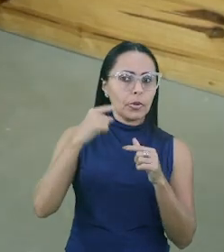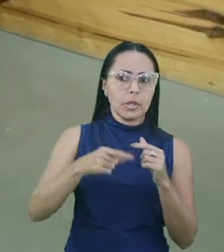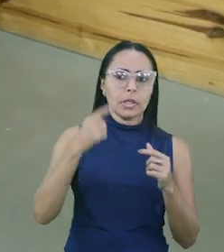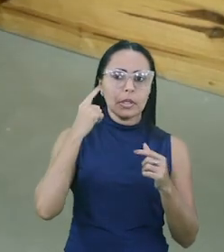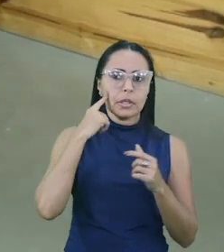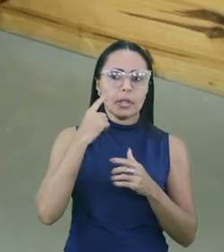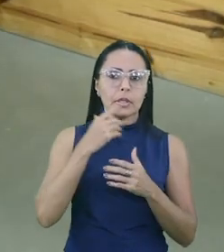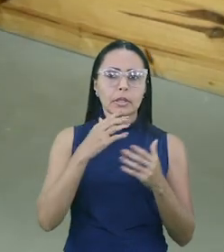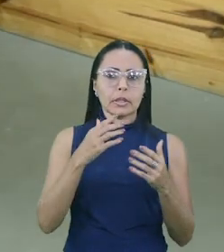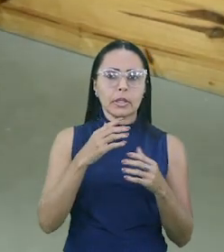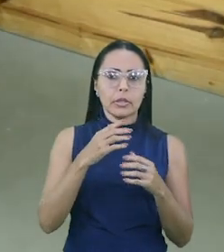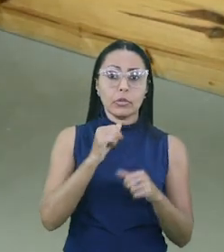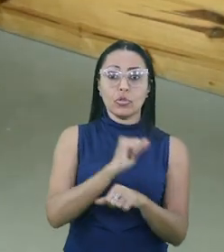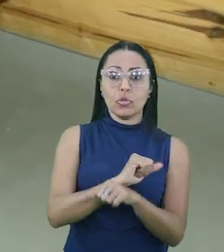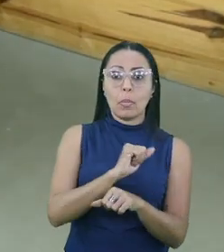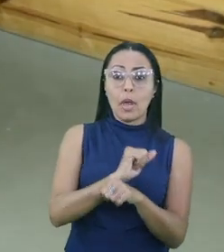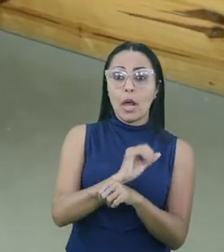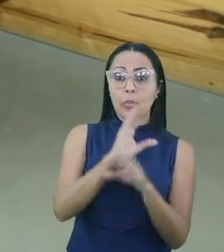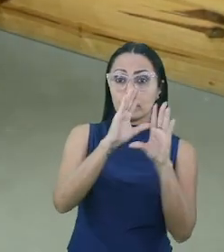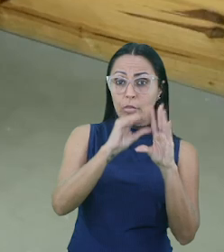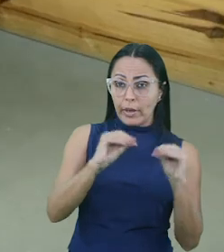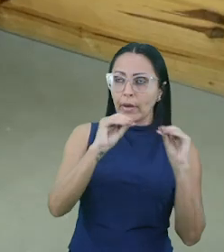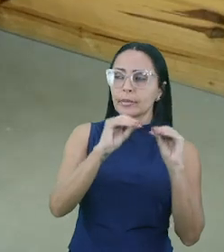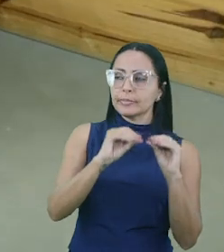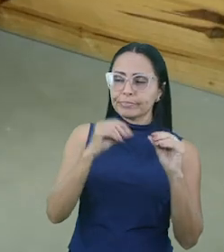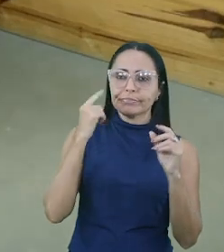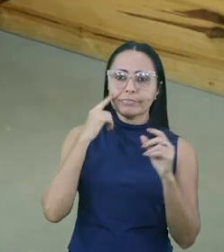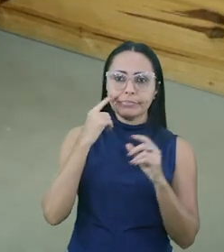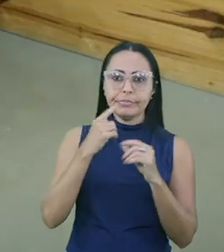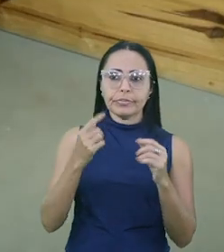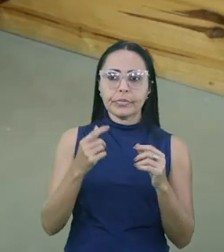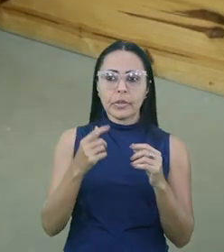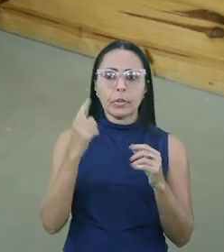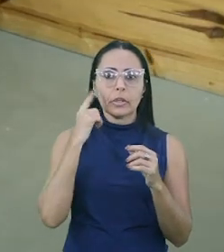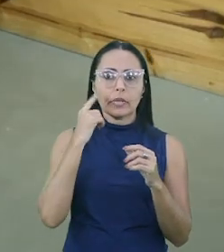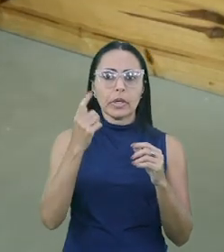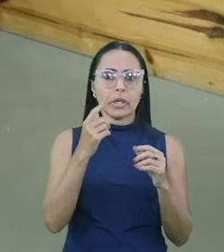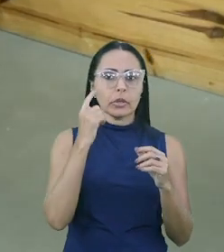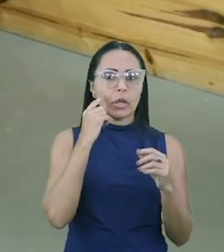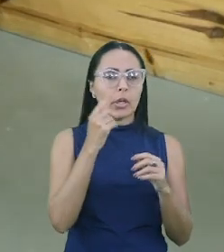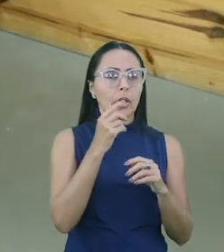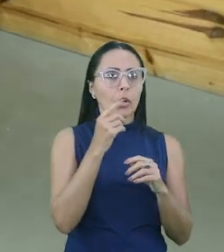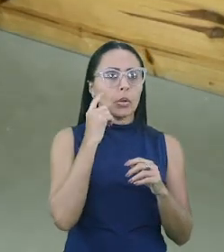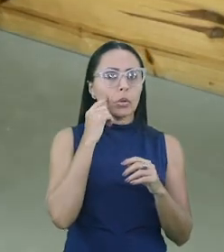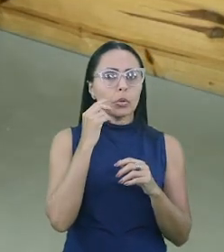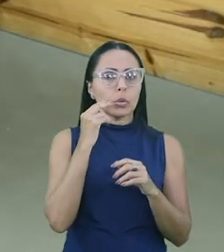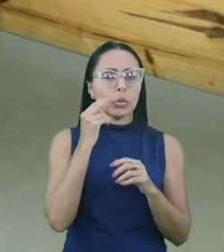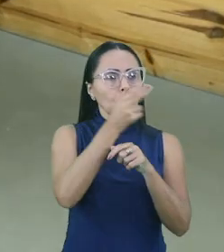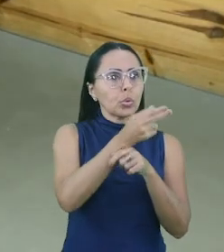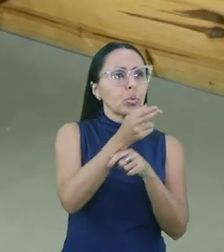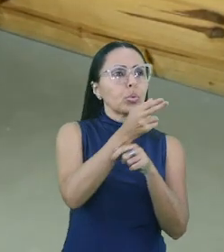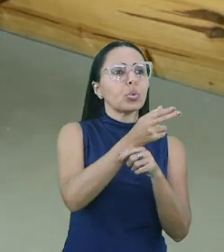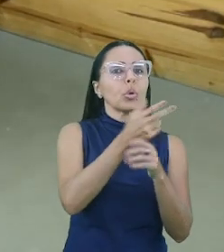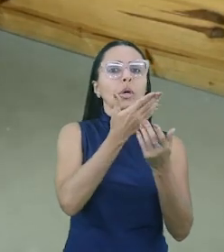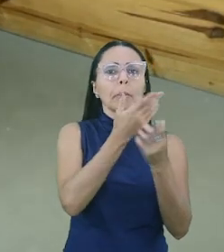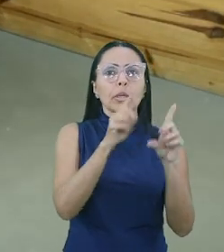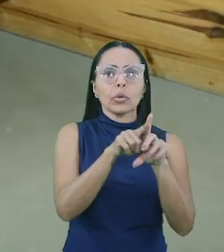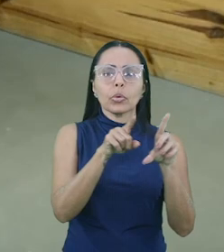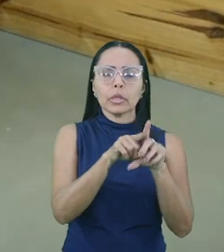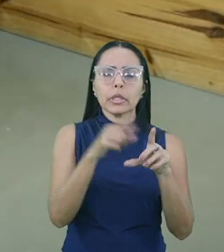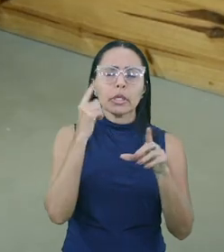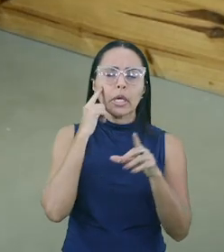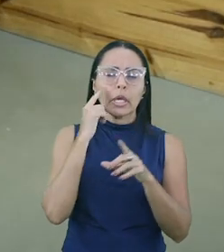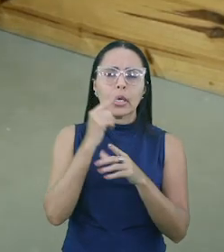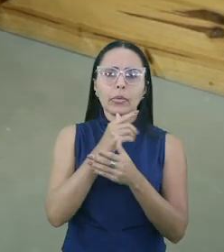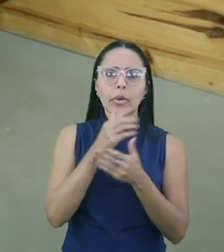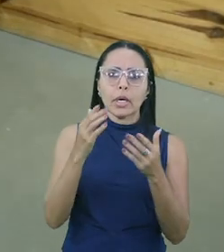após não, tem que esperar secar ou já é depois? A gente pode usar um soprador, que a gente até separou uma imagem. Sim. Ou flash cure, que é uma